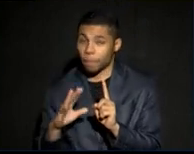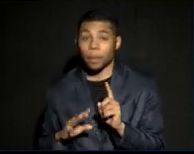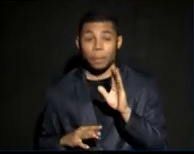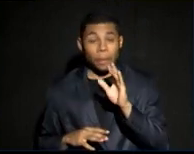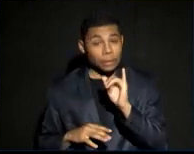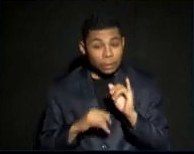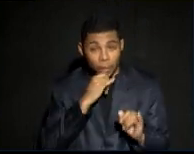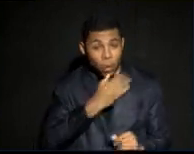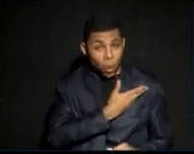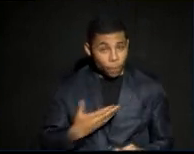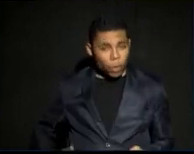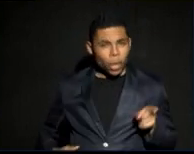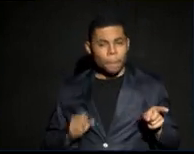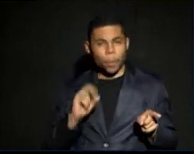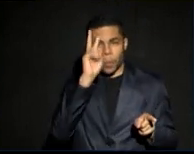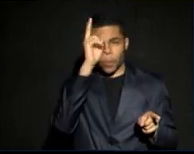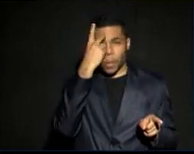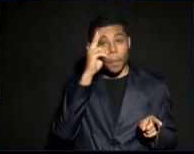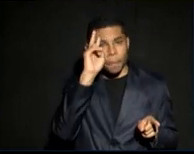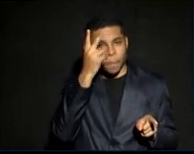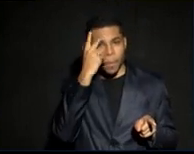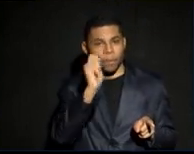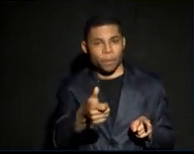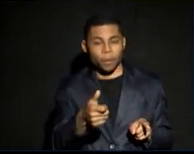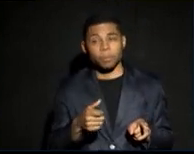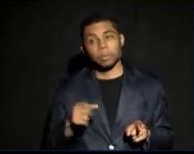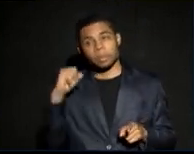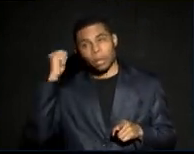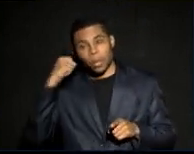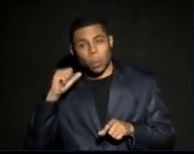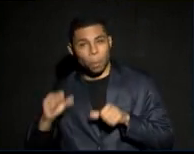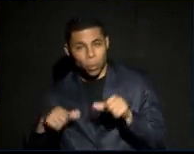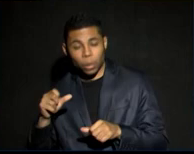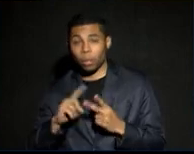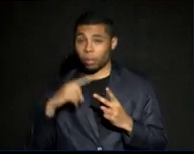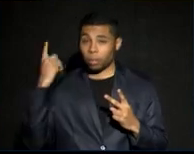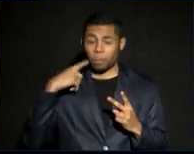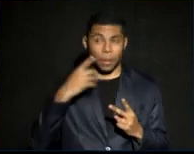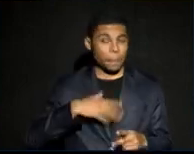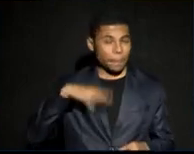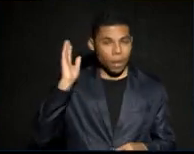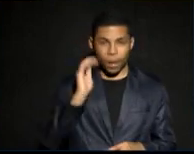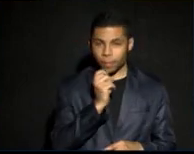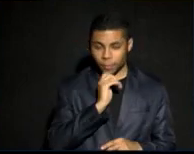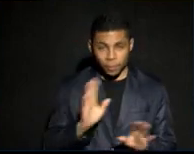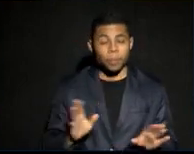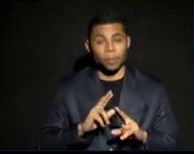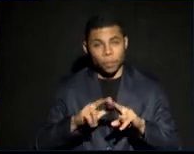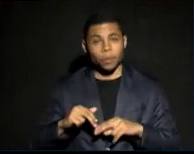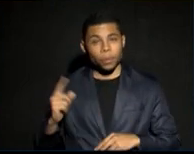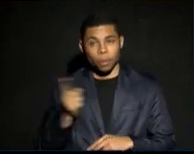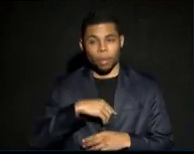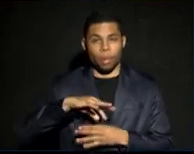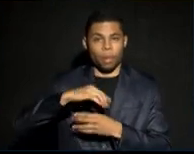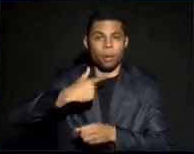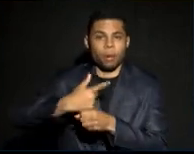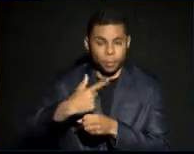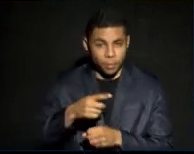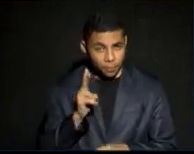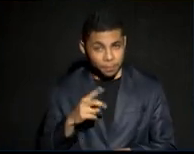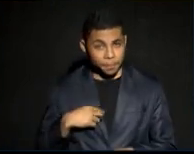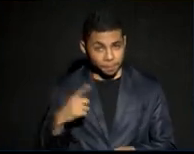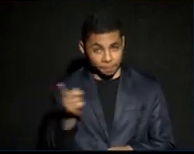pedem para um governador eles podem mudar e mudam fácil para senador muda para Deputado muda mais ainda então essa liderança